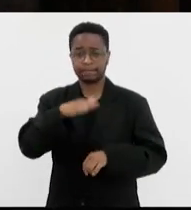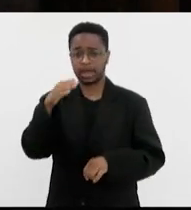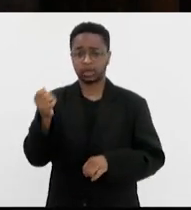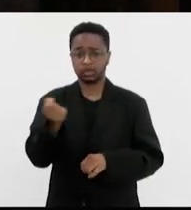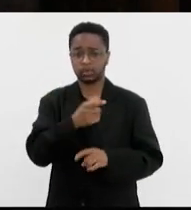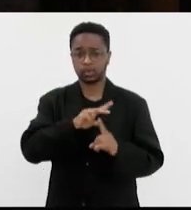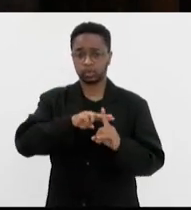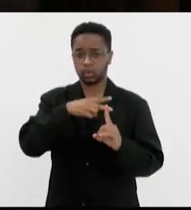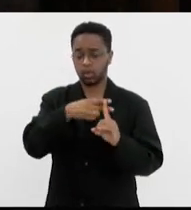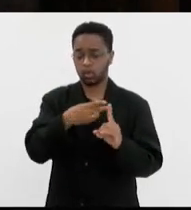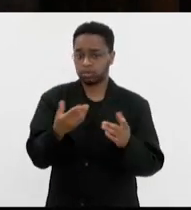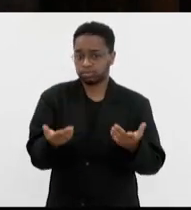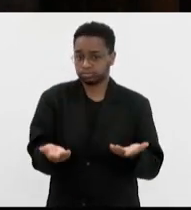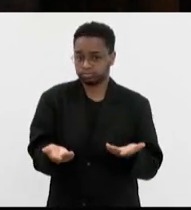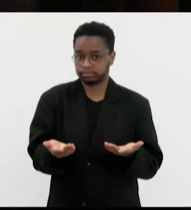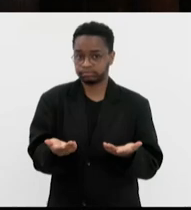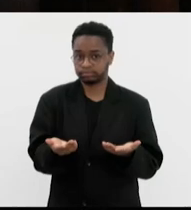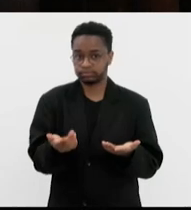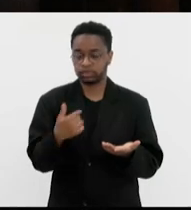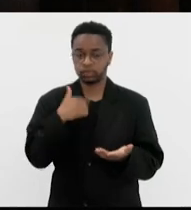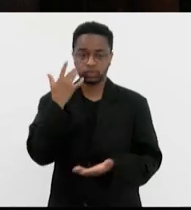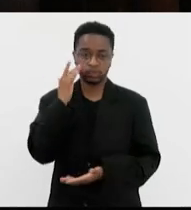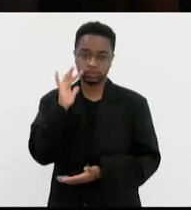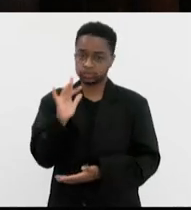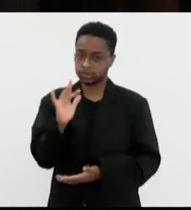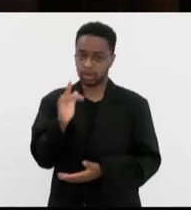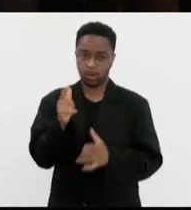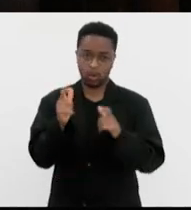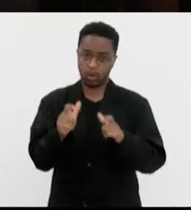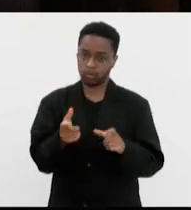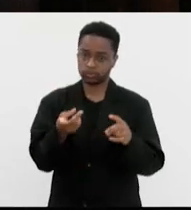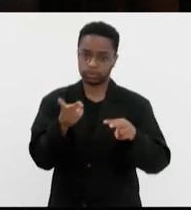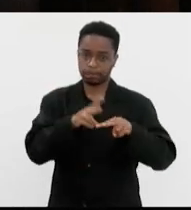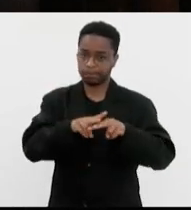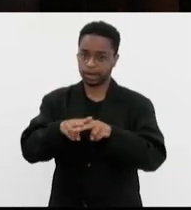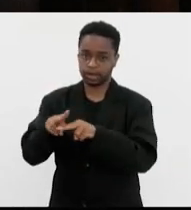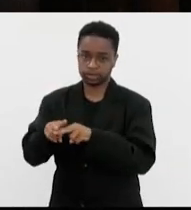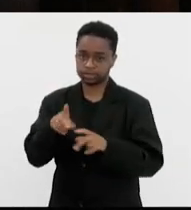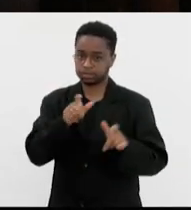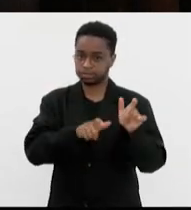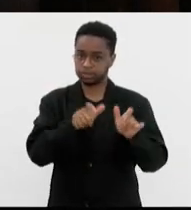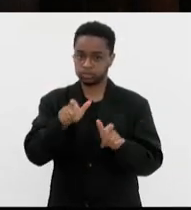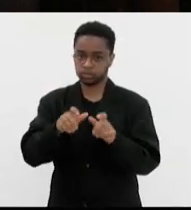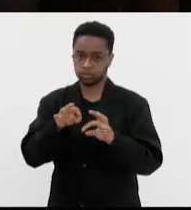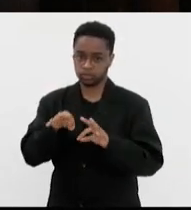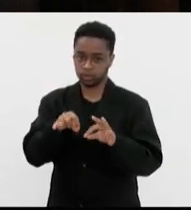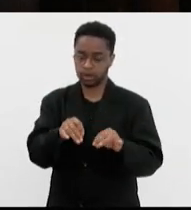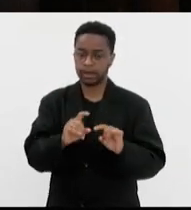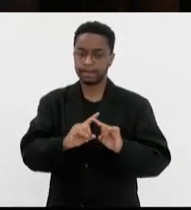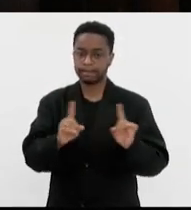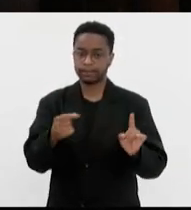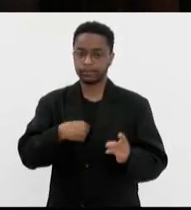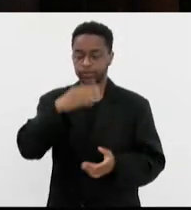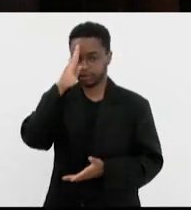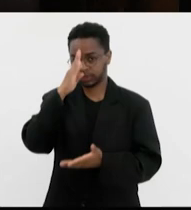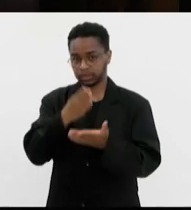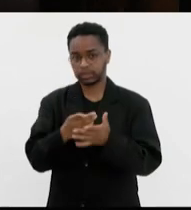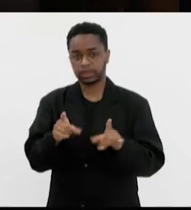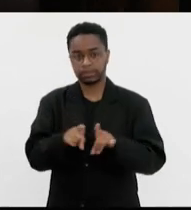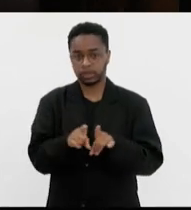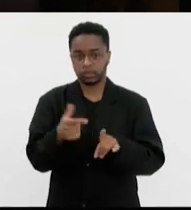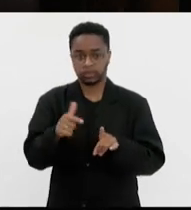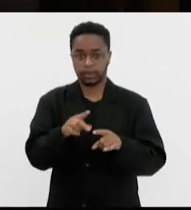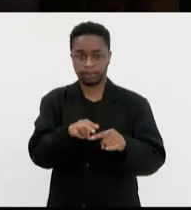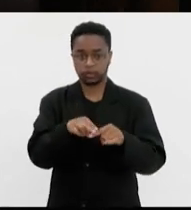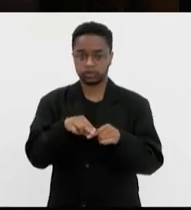disso. Então, eu não sei aonde vão prender tantas pessoas, mas também creio que não exista